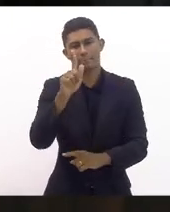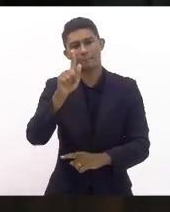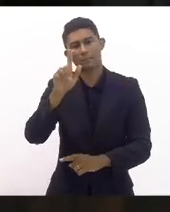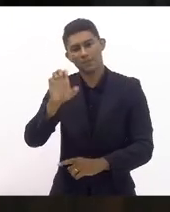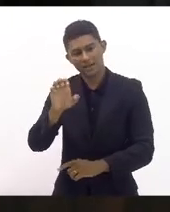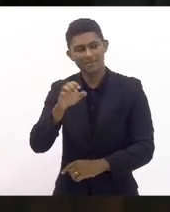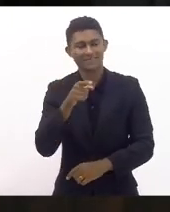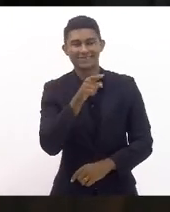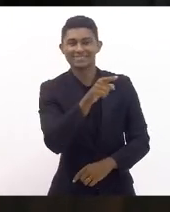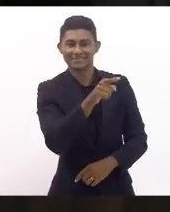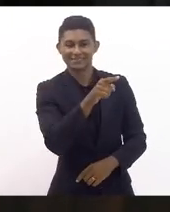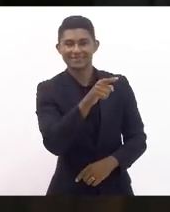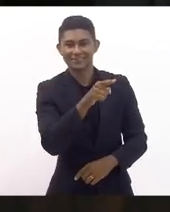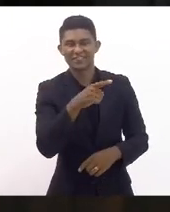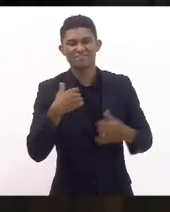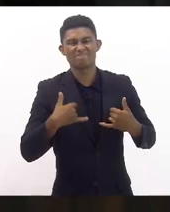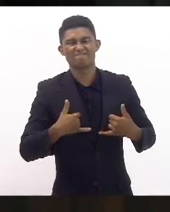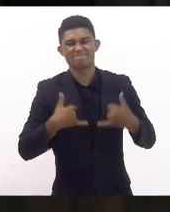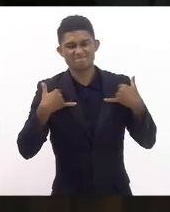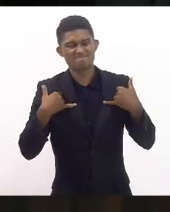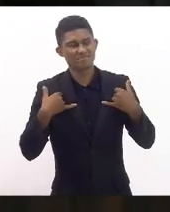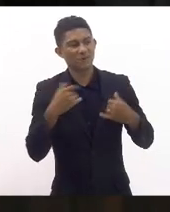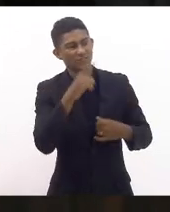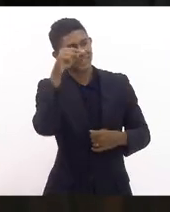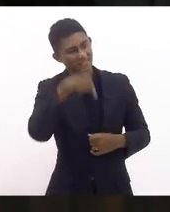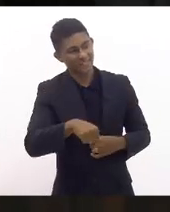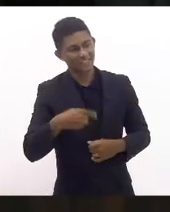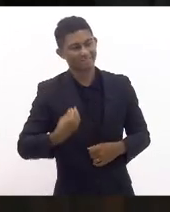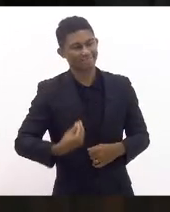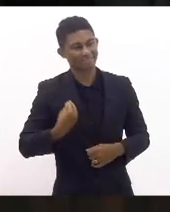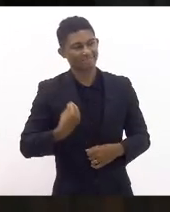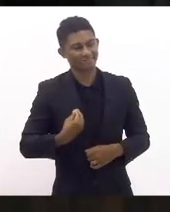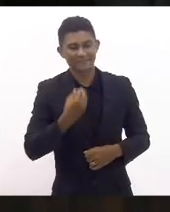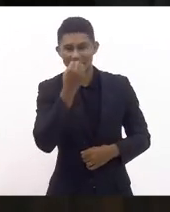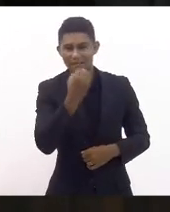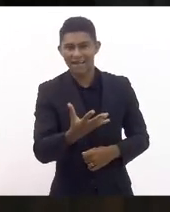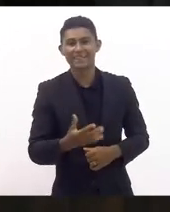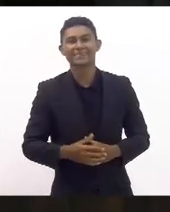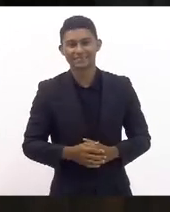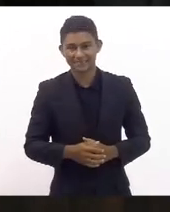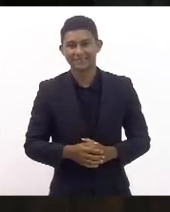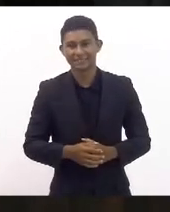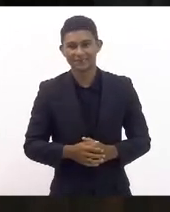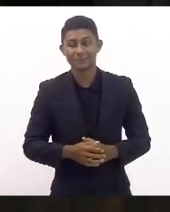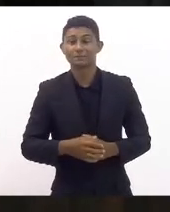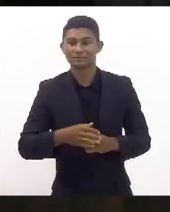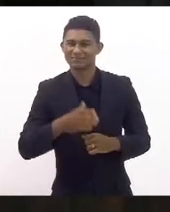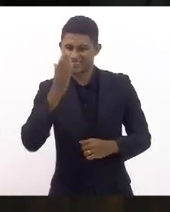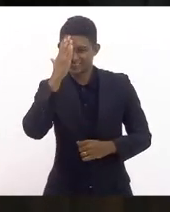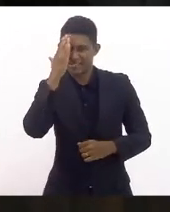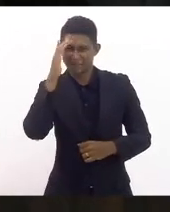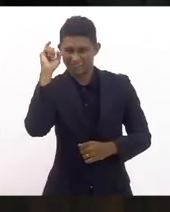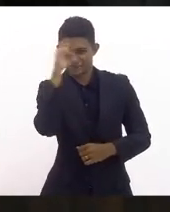honra o senhor prestigiar esse grande homem aqui, que para trazer o Bruno aqui...